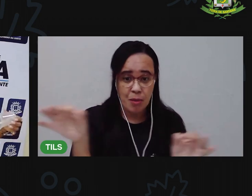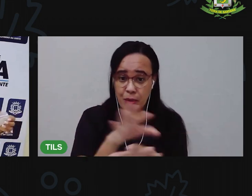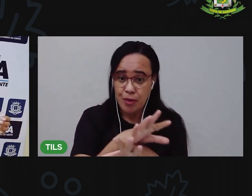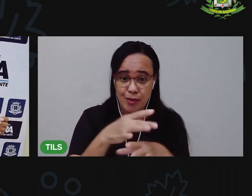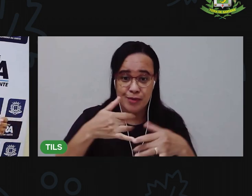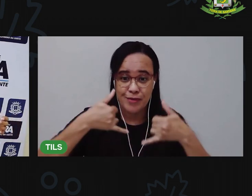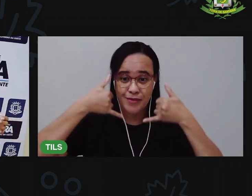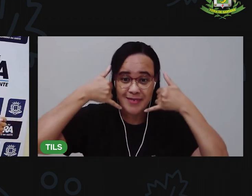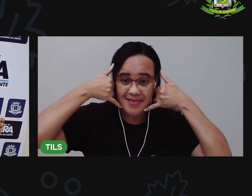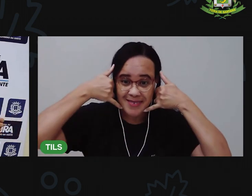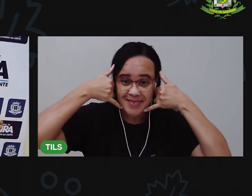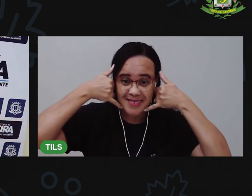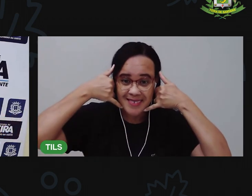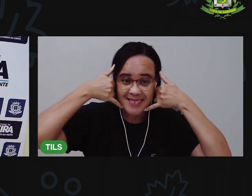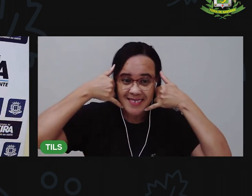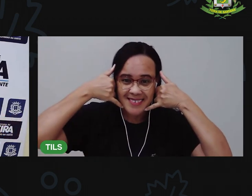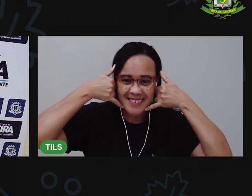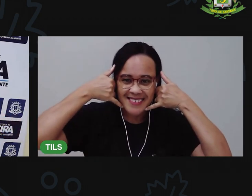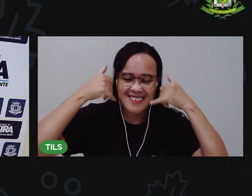Ó.